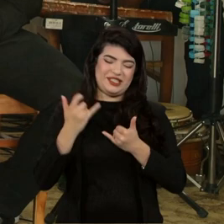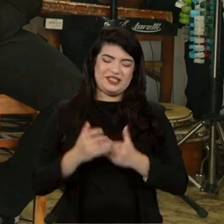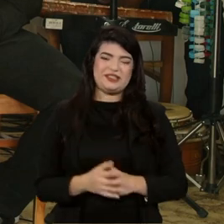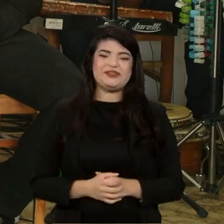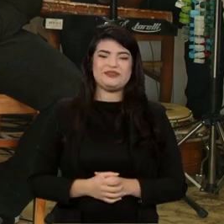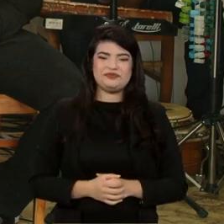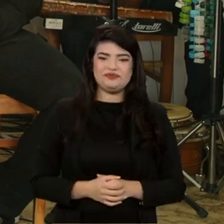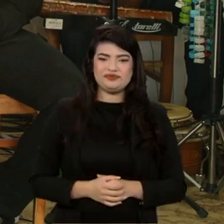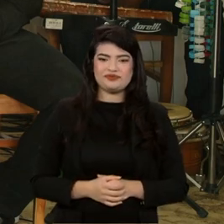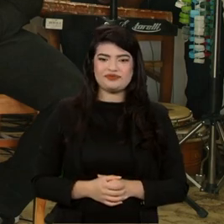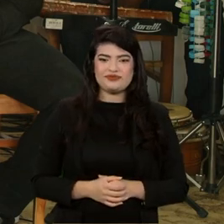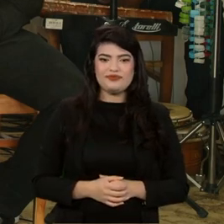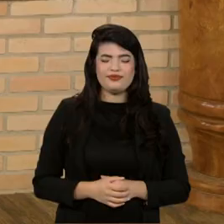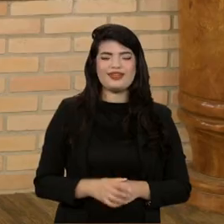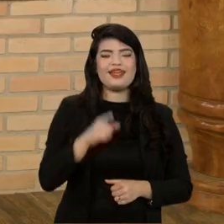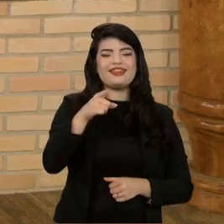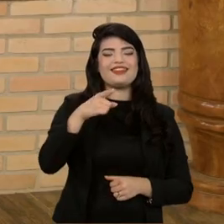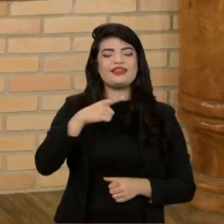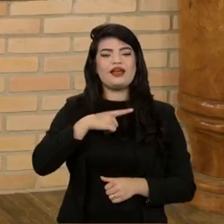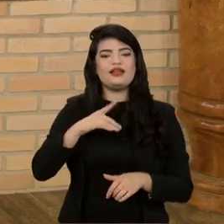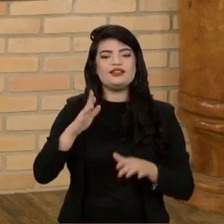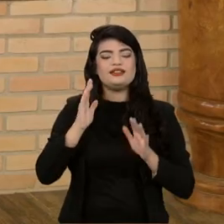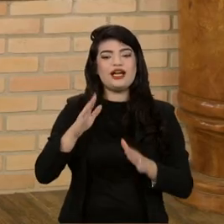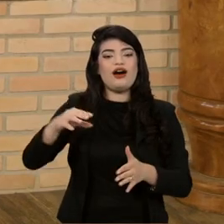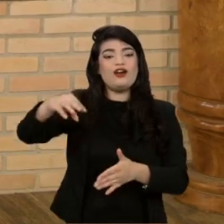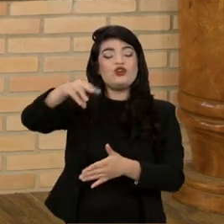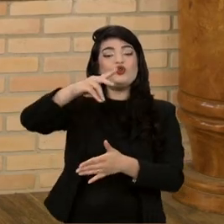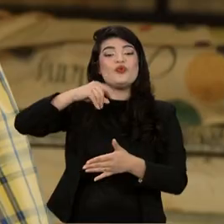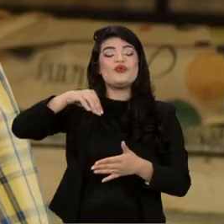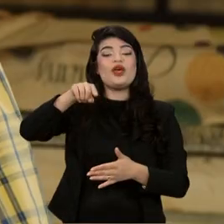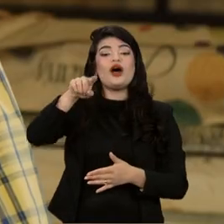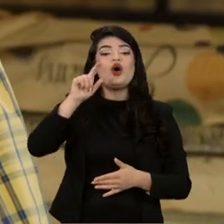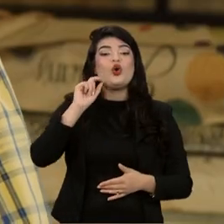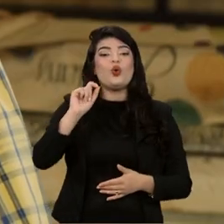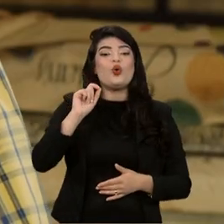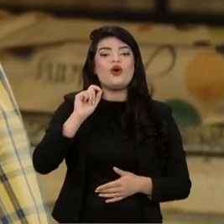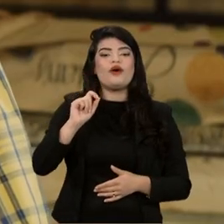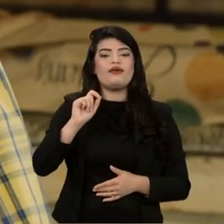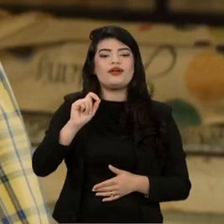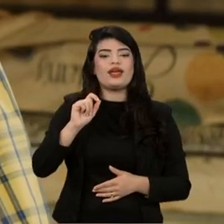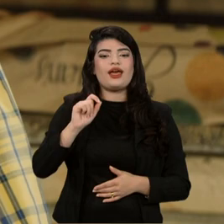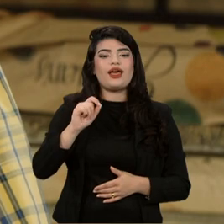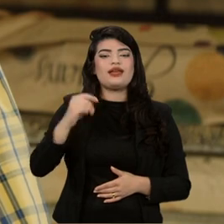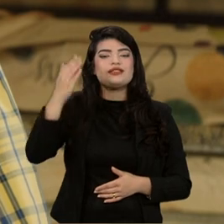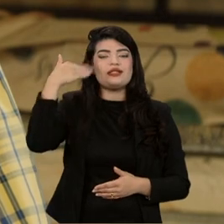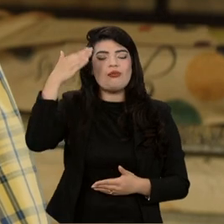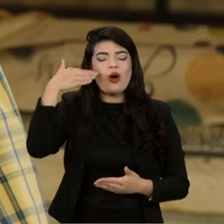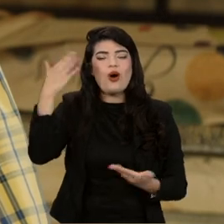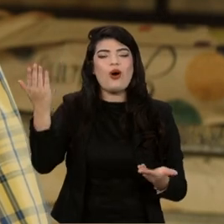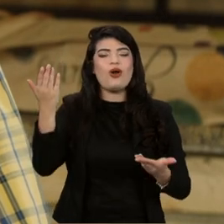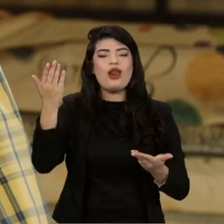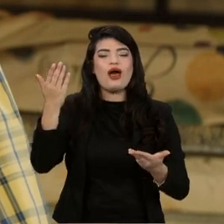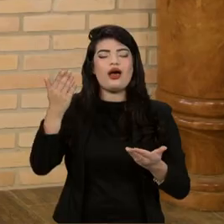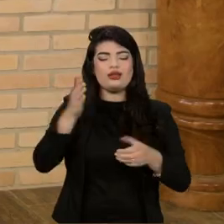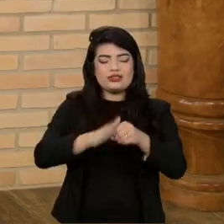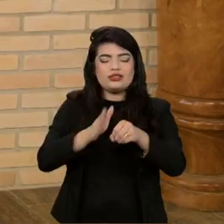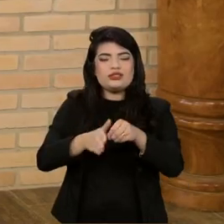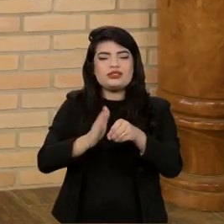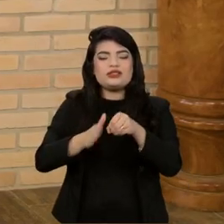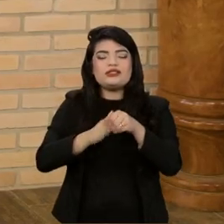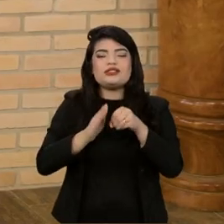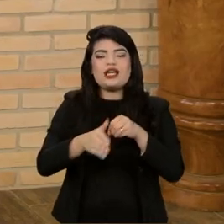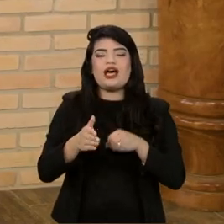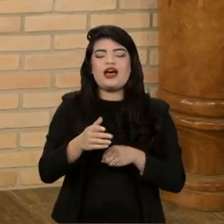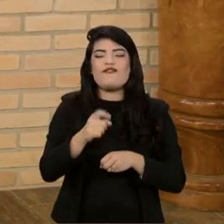Eu tô só, já tô até sarpicando aqui. Você tá pondo o que aí? A sarsinha, a cebolinha. Aqui daqui a